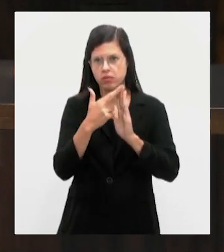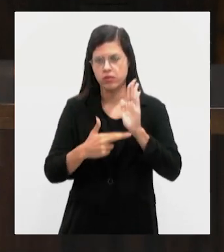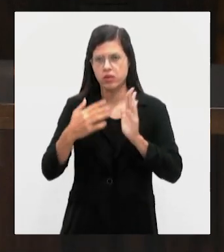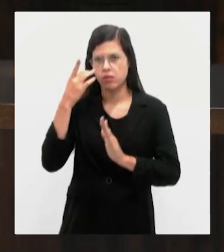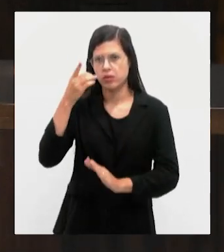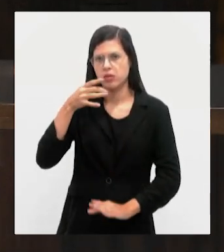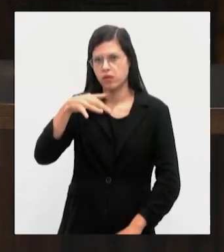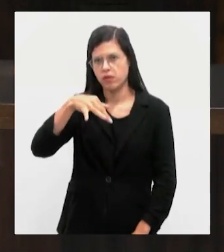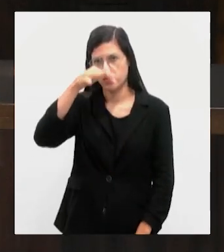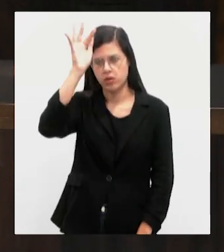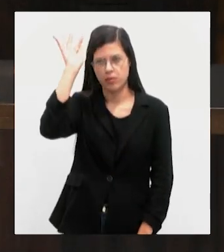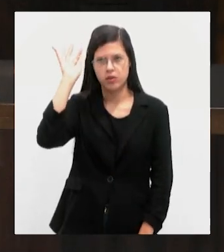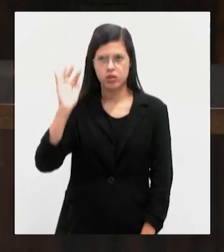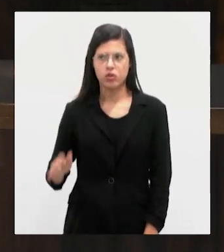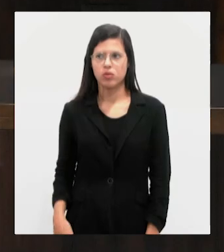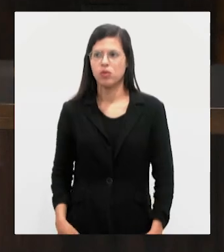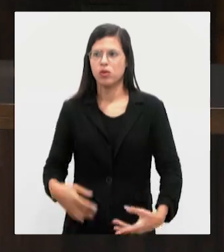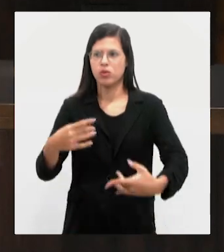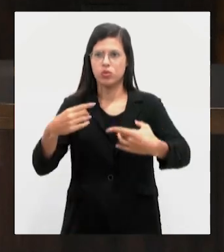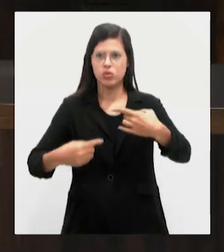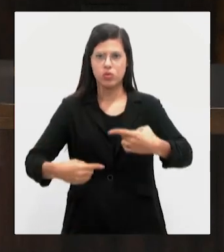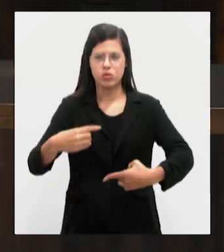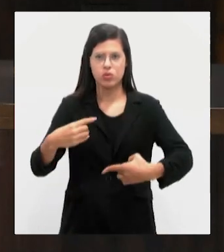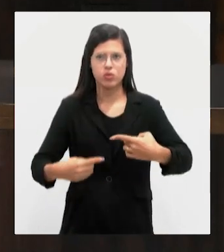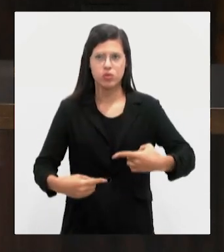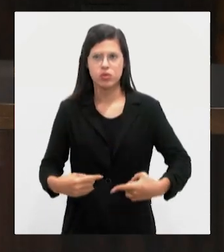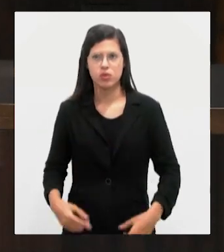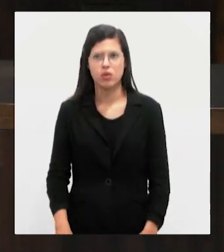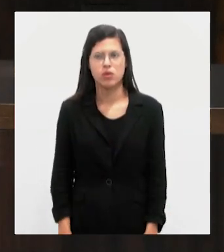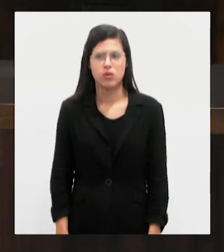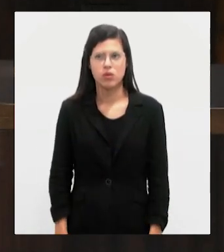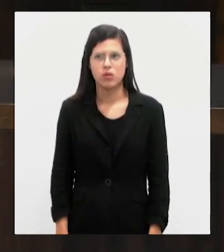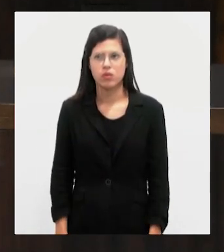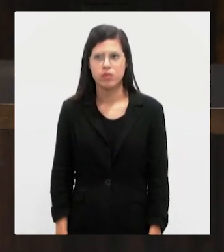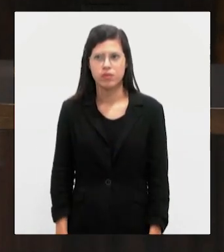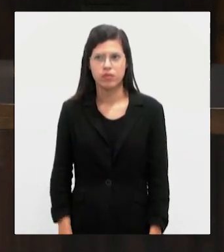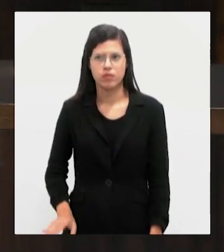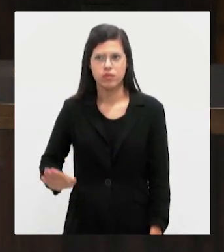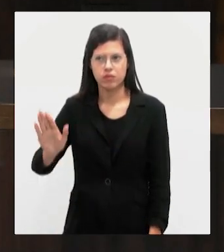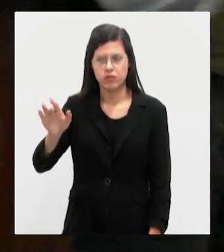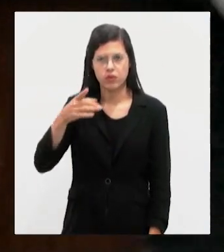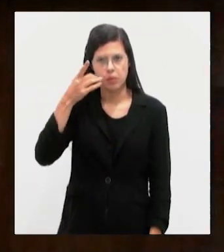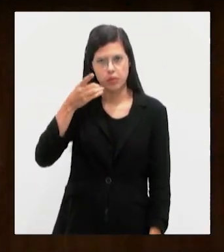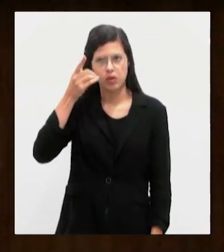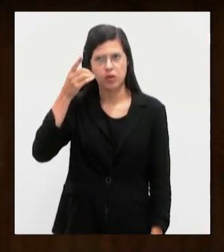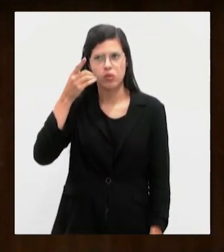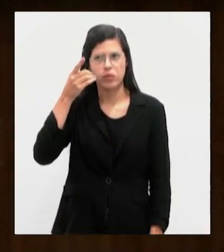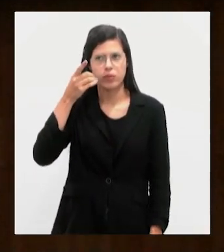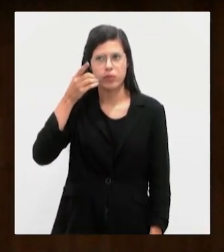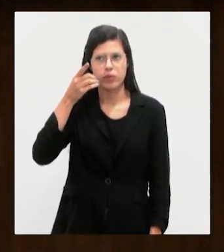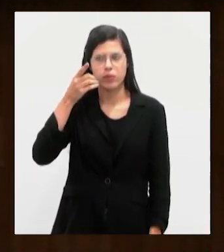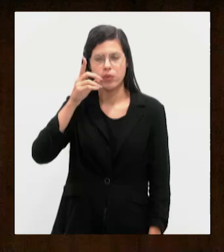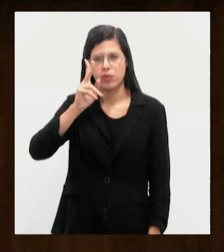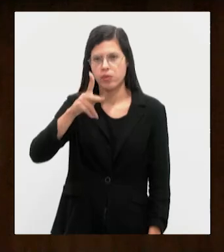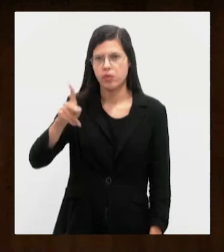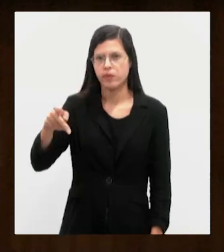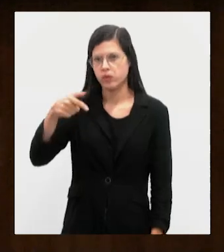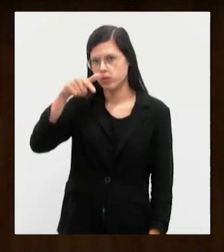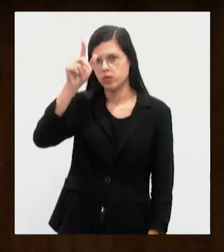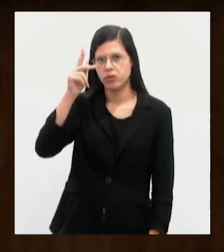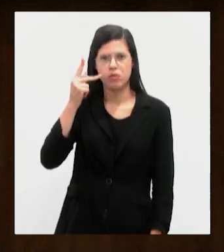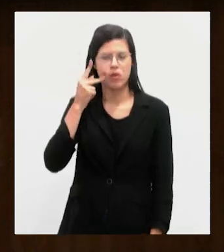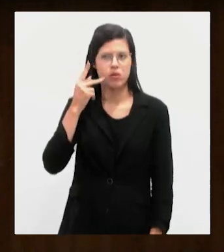Fred Pacheco. Em discussão, pela ordem, não havendo, questão de ordem. deputado professor Luiz